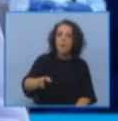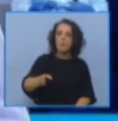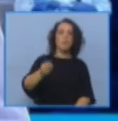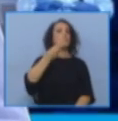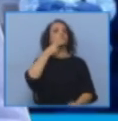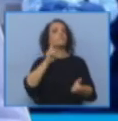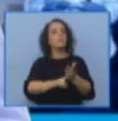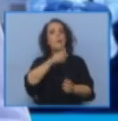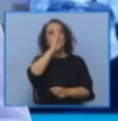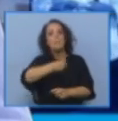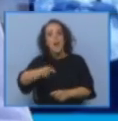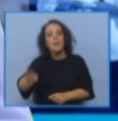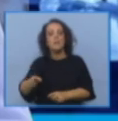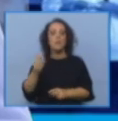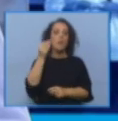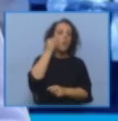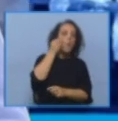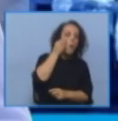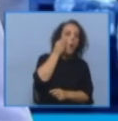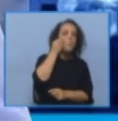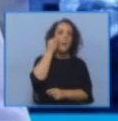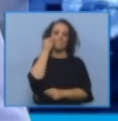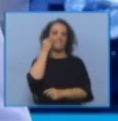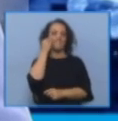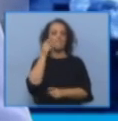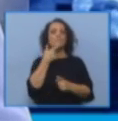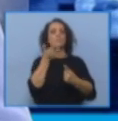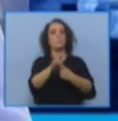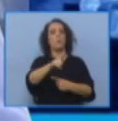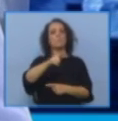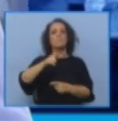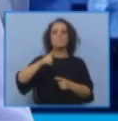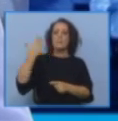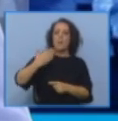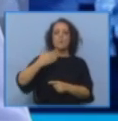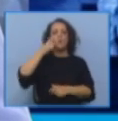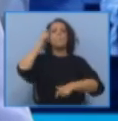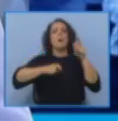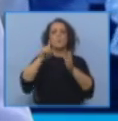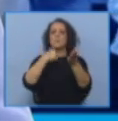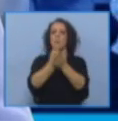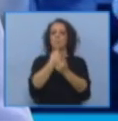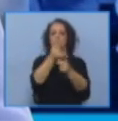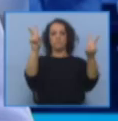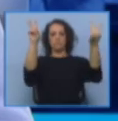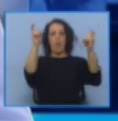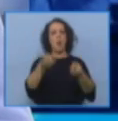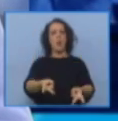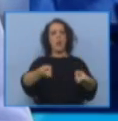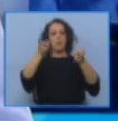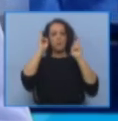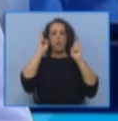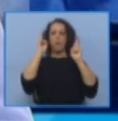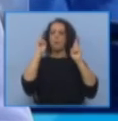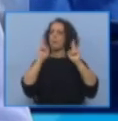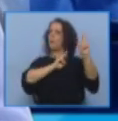prática, respeitar, por exemplo, todas as declarações de direitos humanos falam da liberdade de movimento, as pessoas poderem